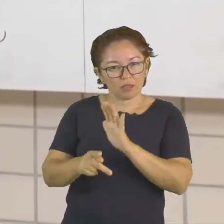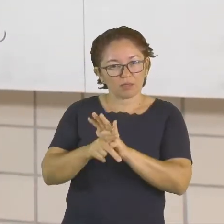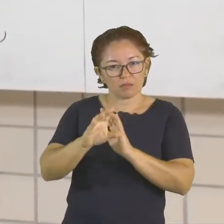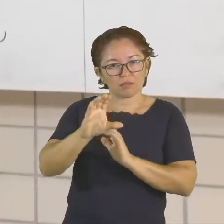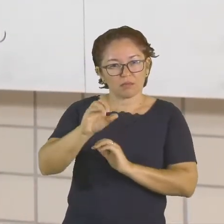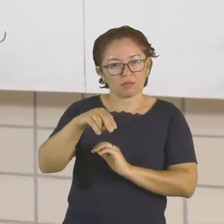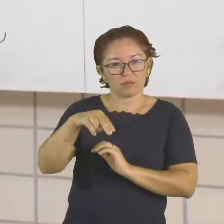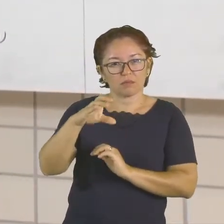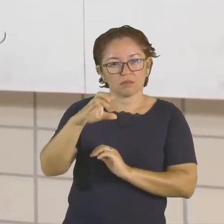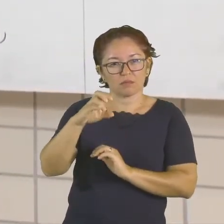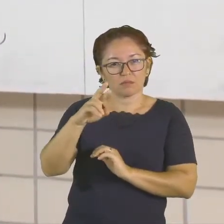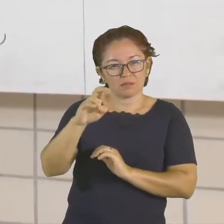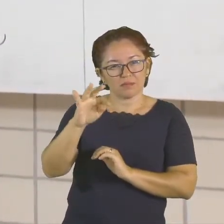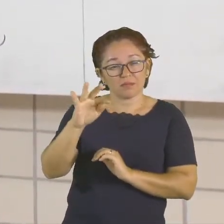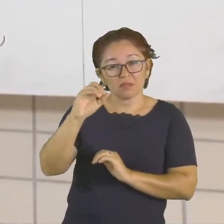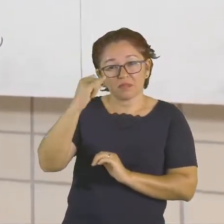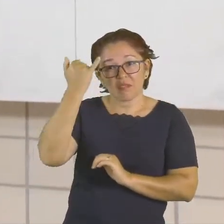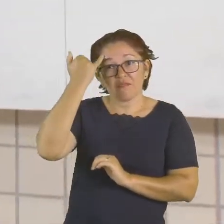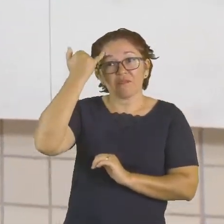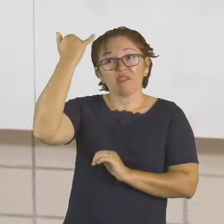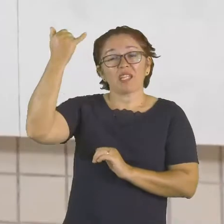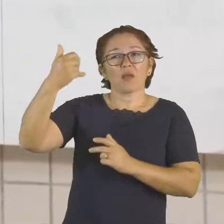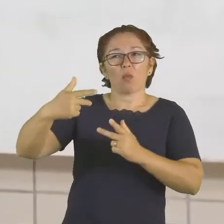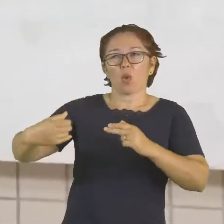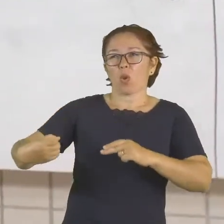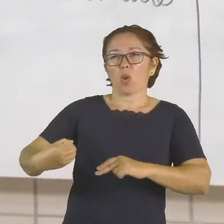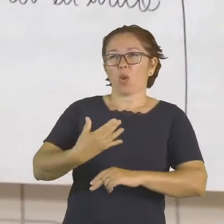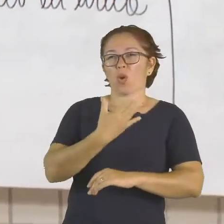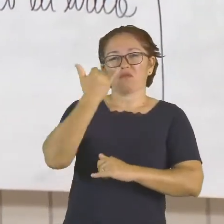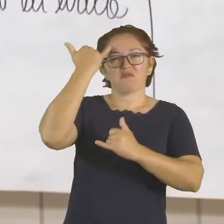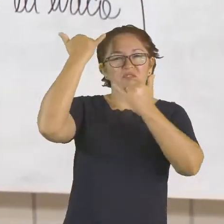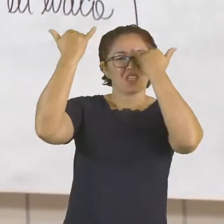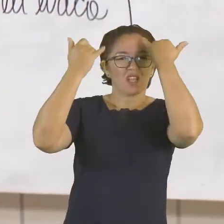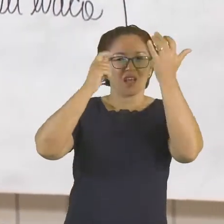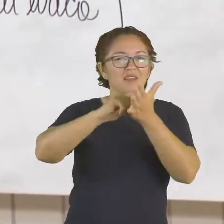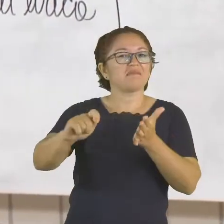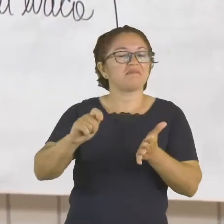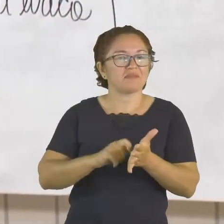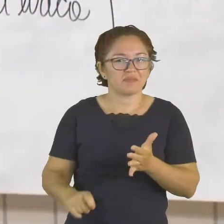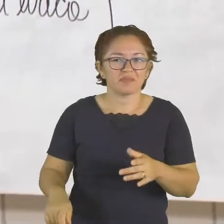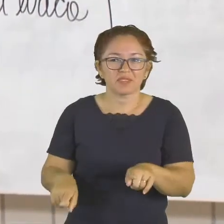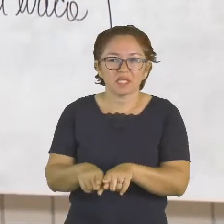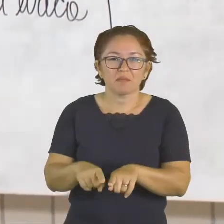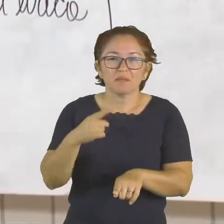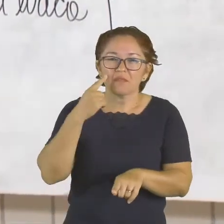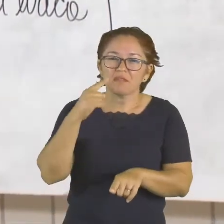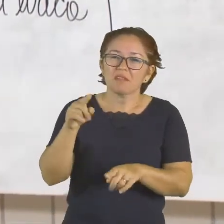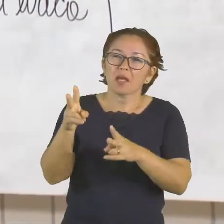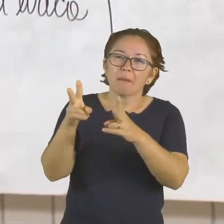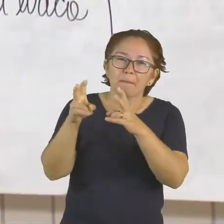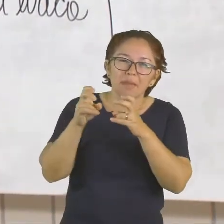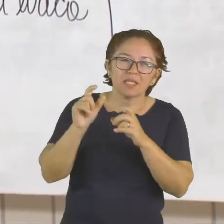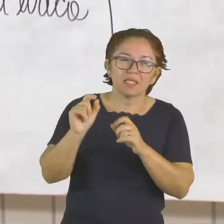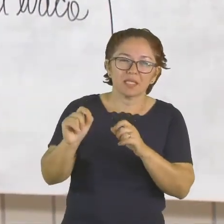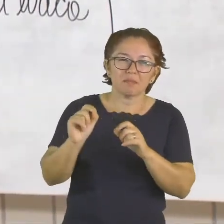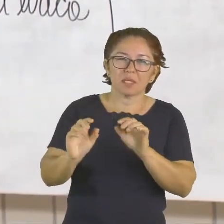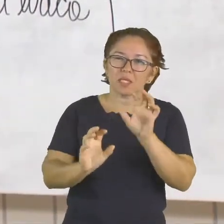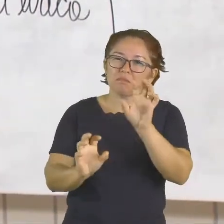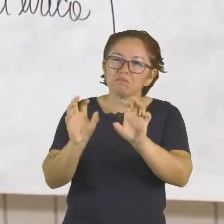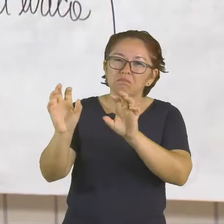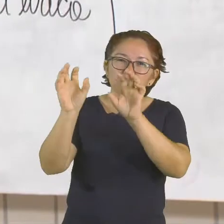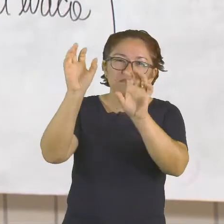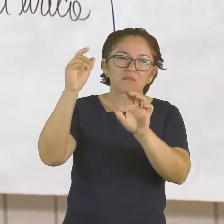ousavam, tá bom? E também a gente nota efeitos gráficos, sonoros, semânticos,